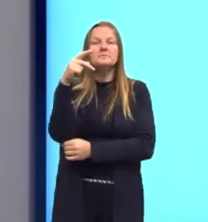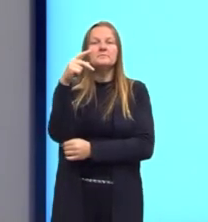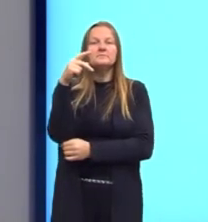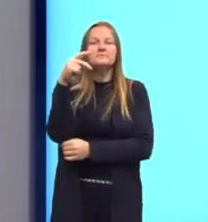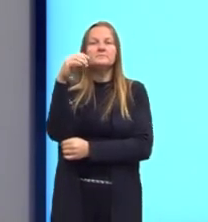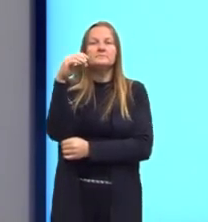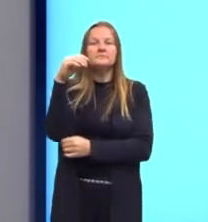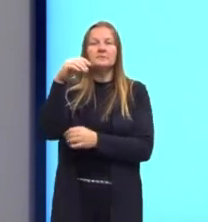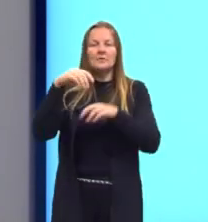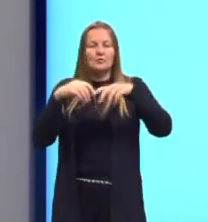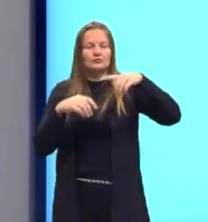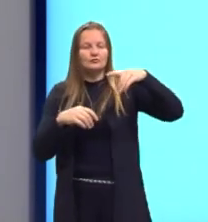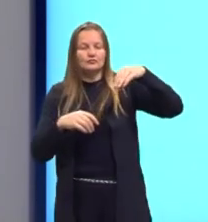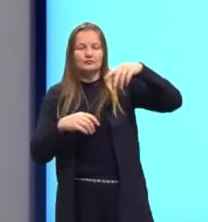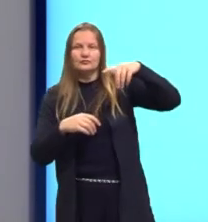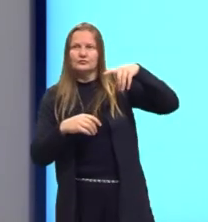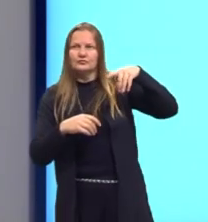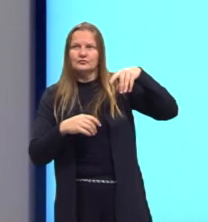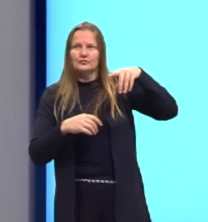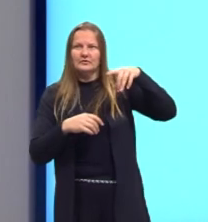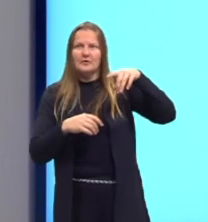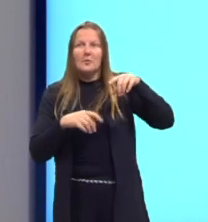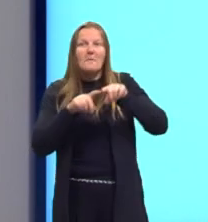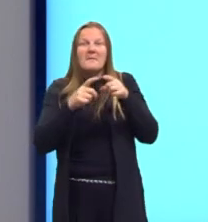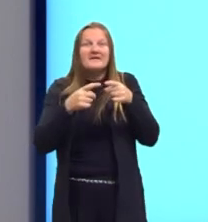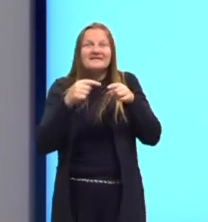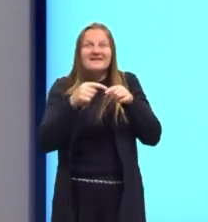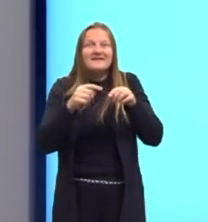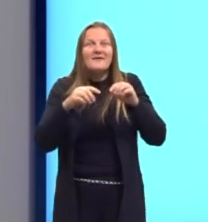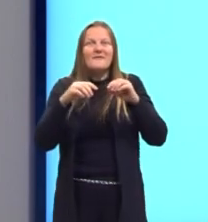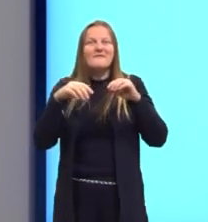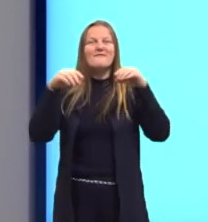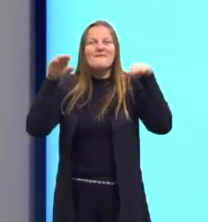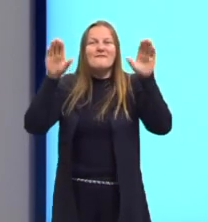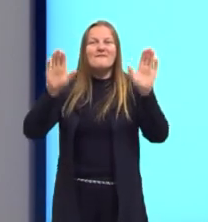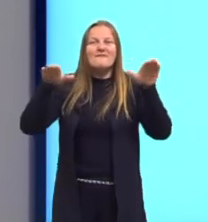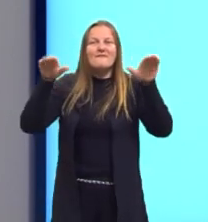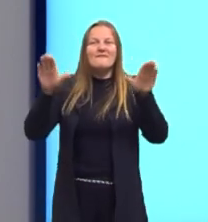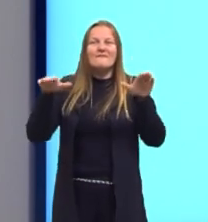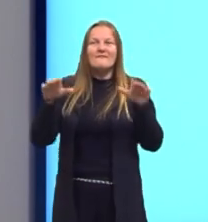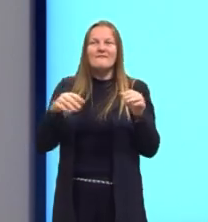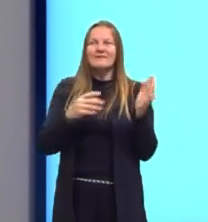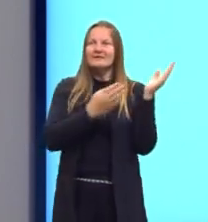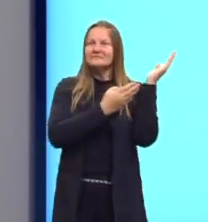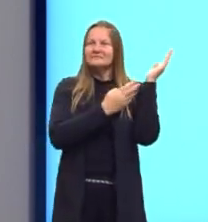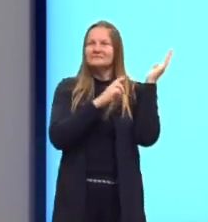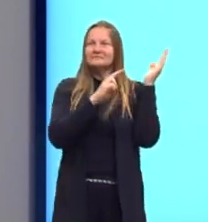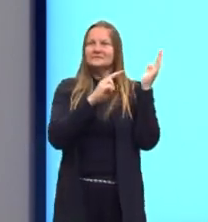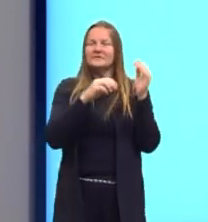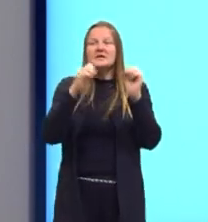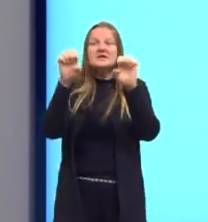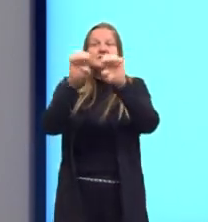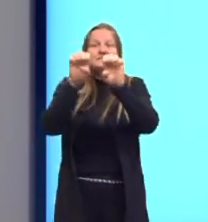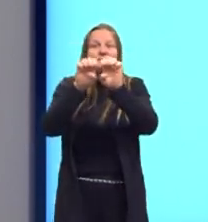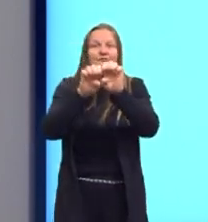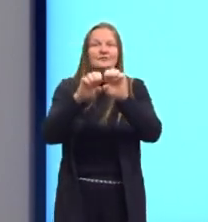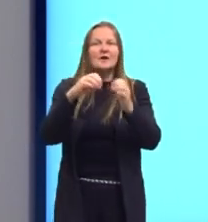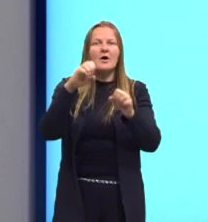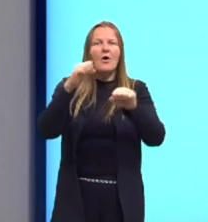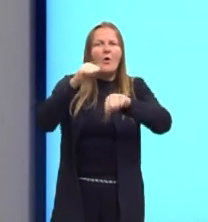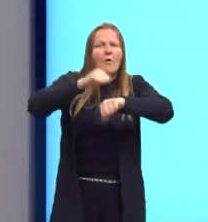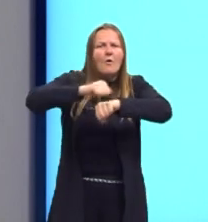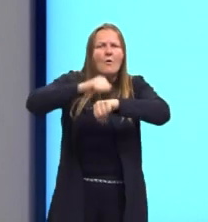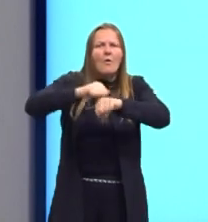e um morcego Então essa estrutura aqui ó Podem perceber os ossos eles são